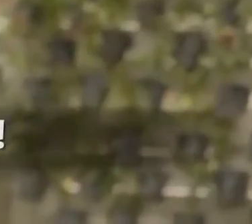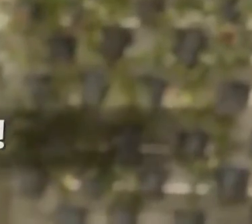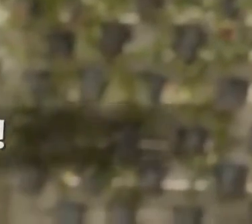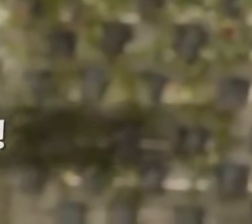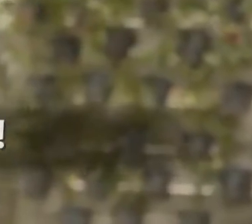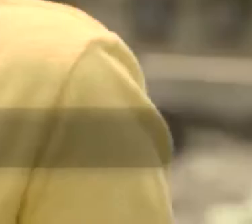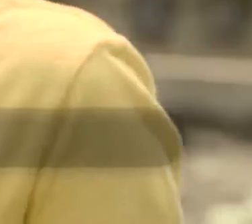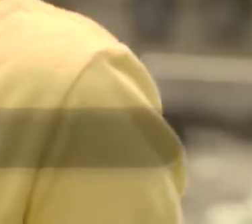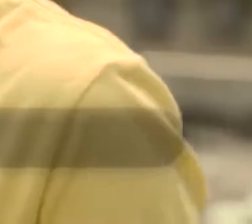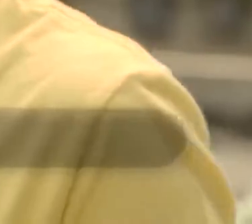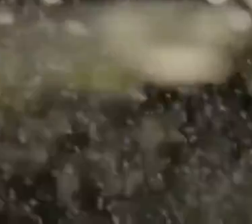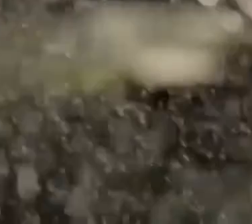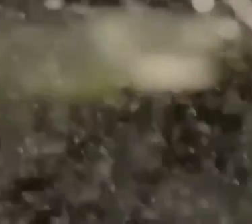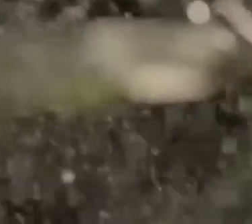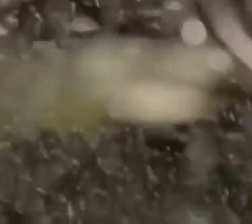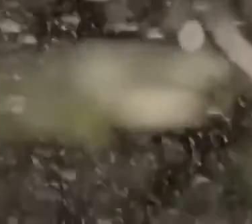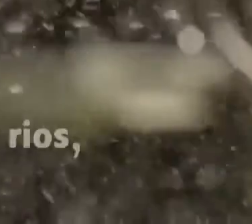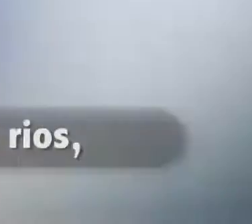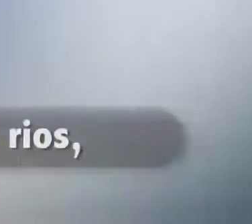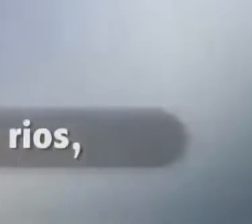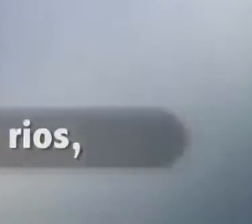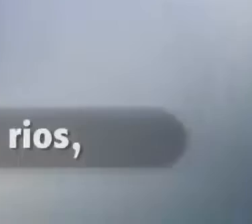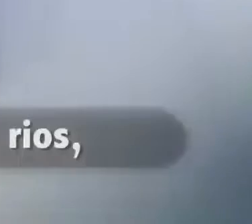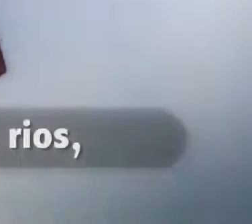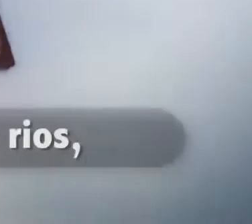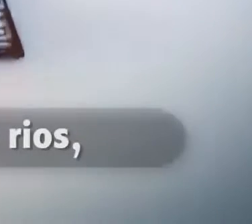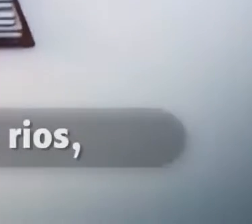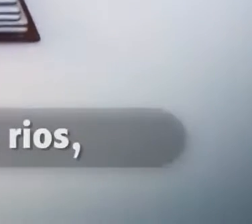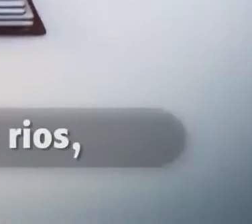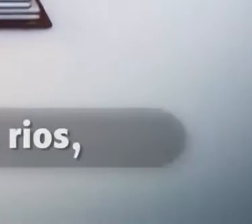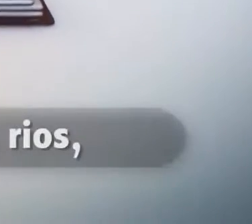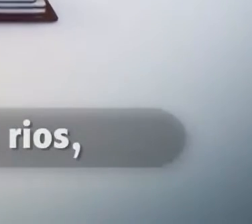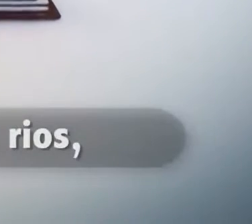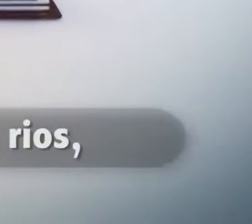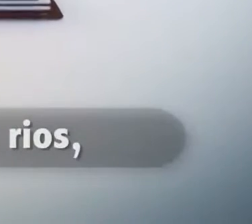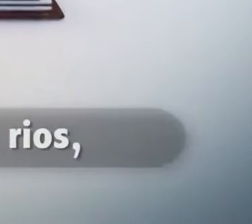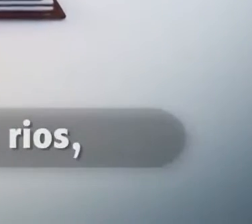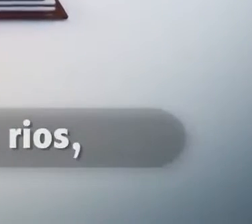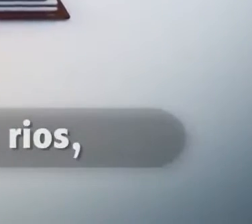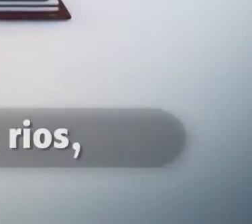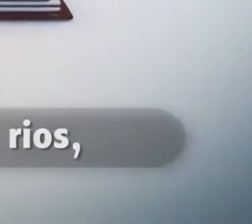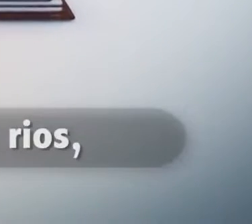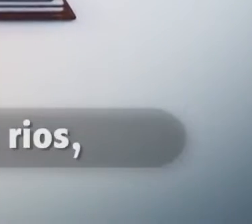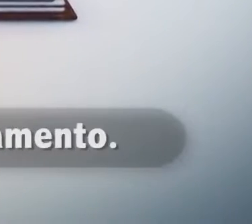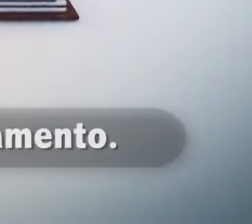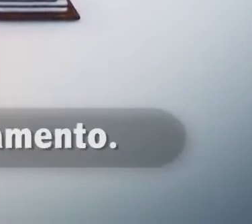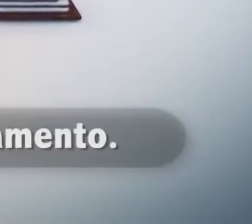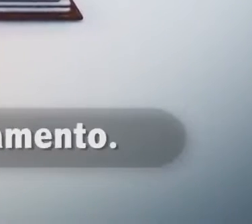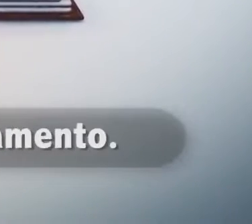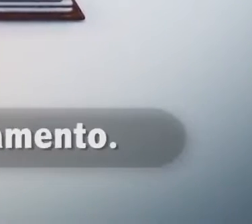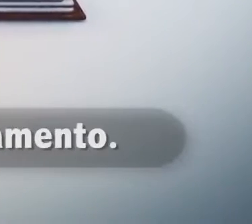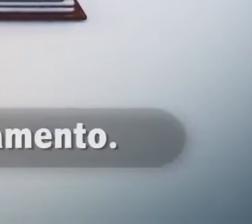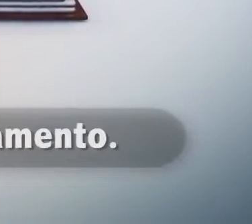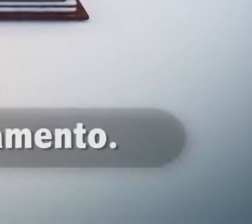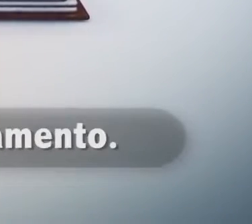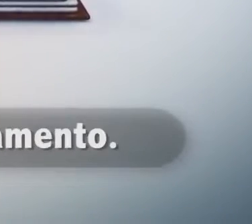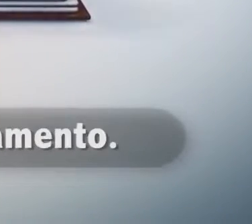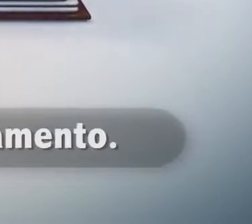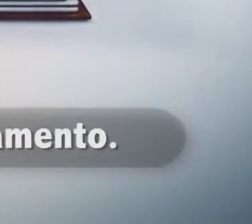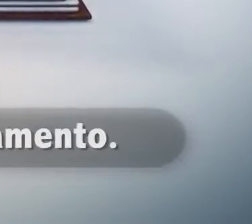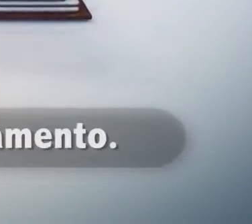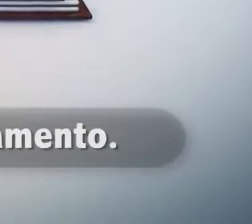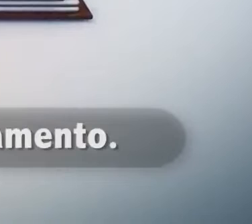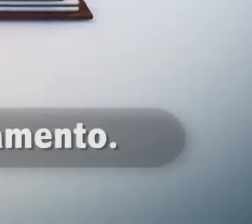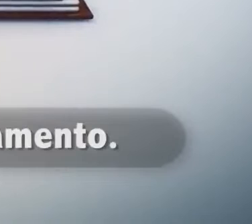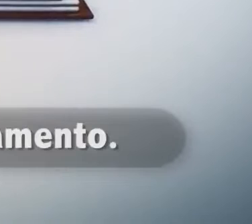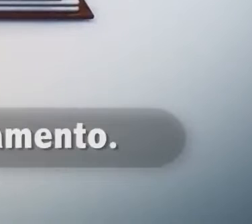tratada direitinho porque vê tudo começa com a retirada da água dos lagos dos rios nascentes de pontos para